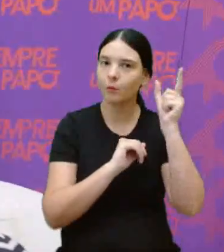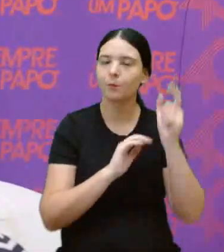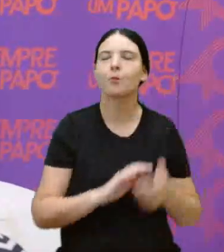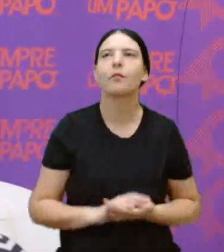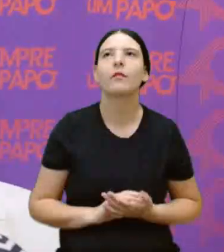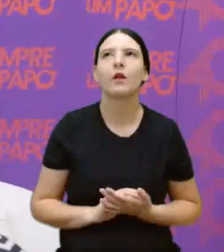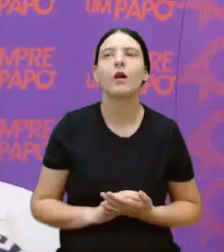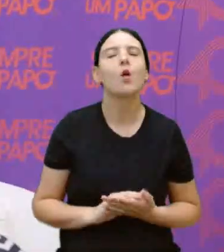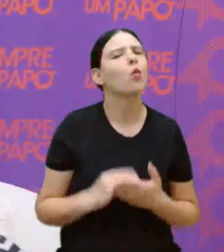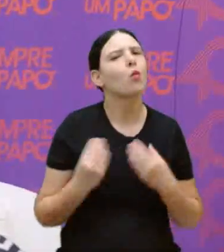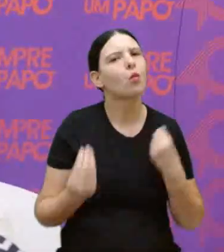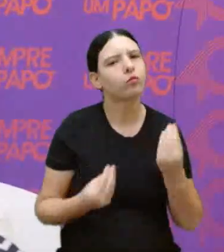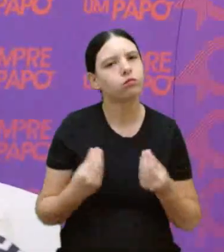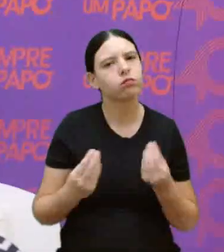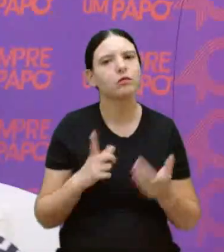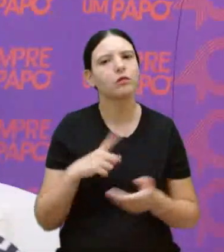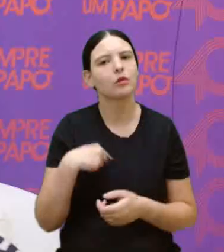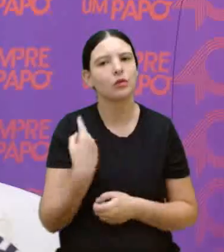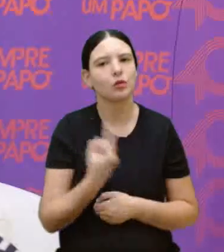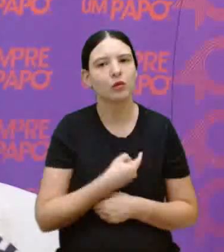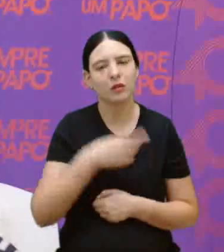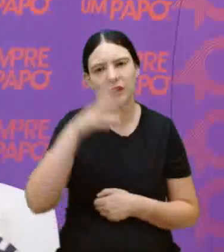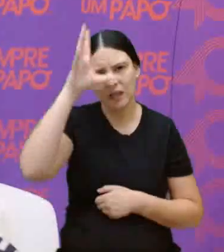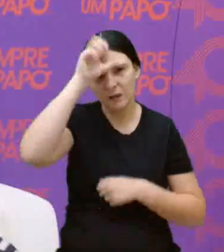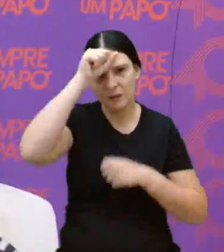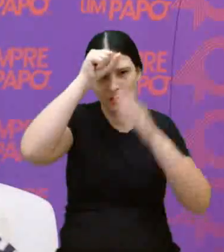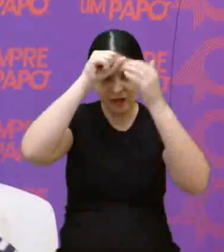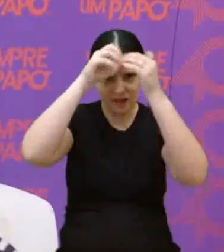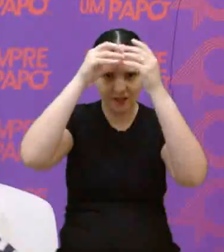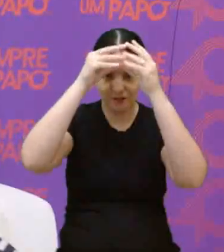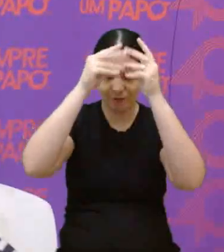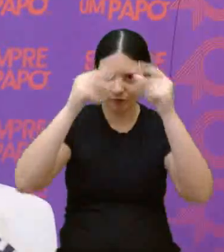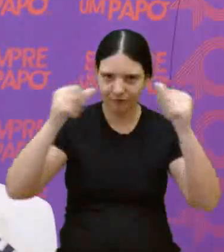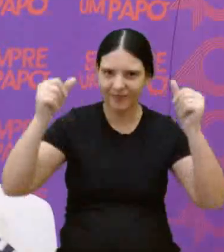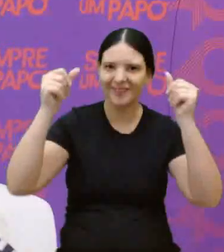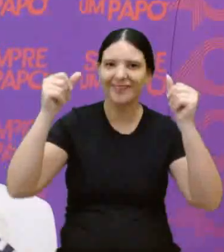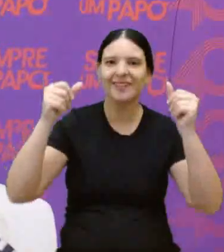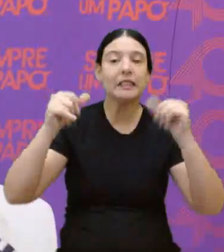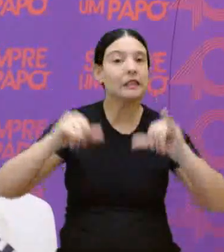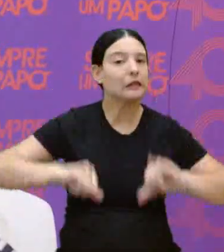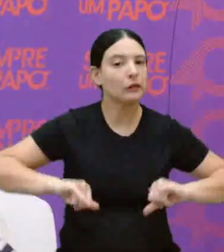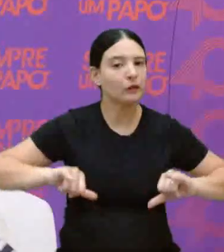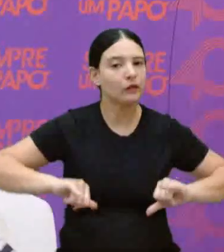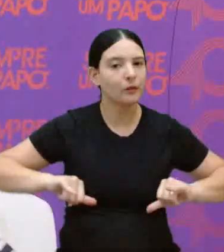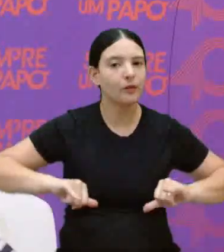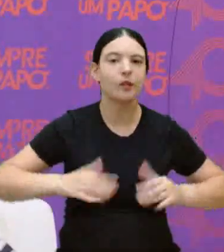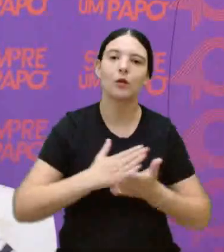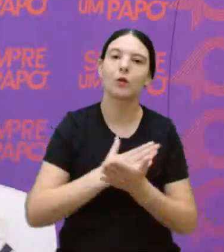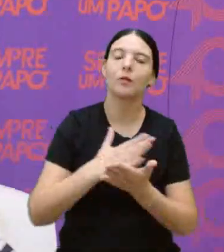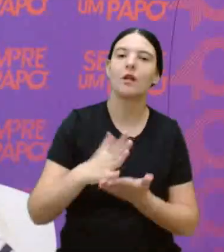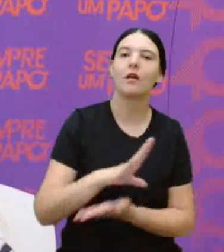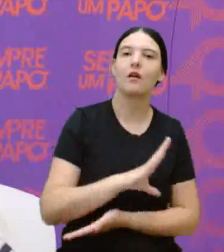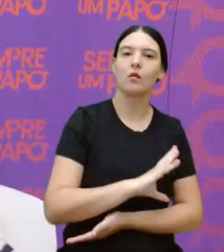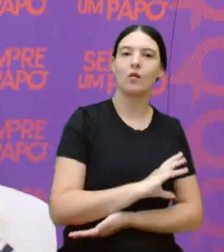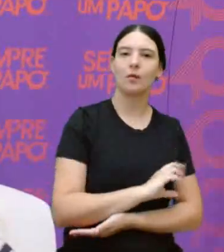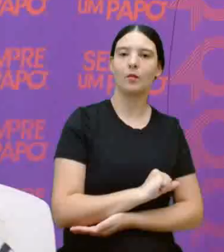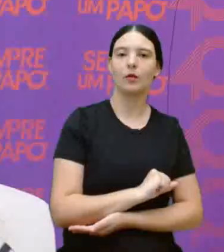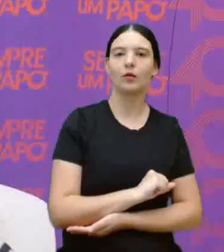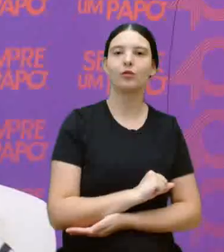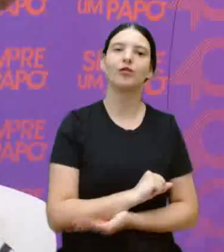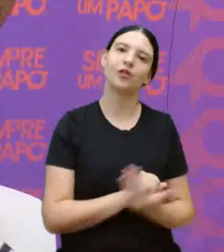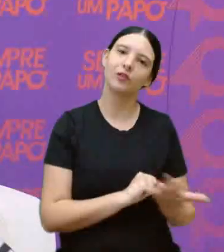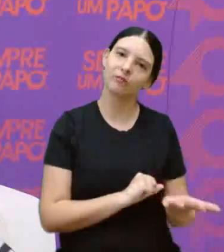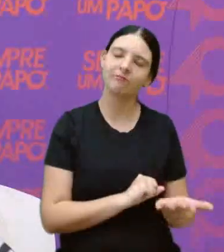pode desaprender esse amor de sofrimento e viver com amor de amor, de